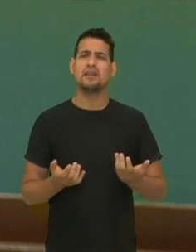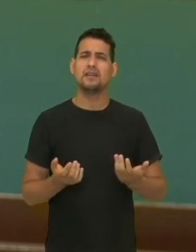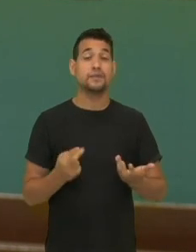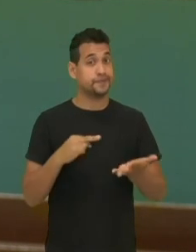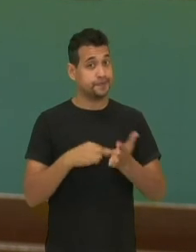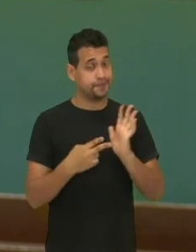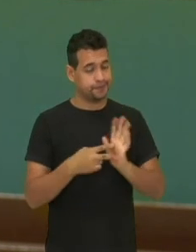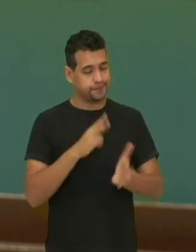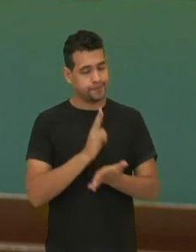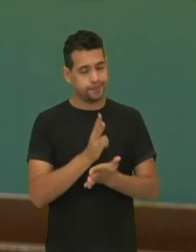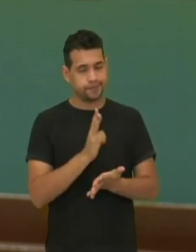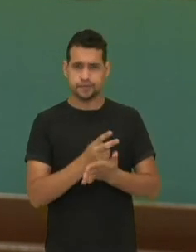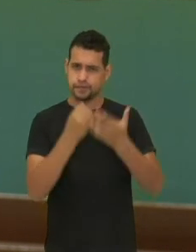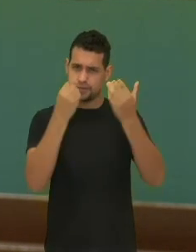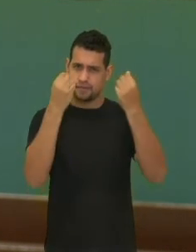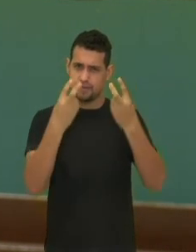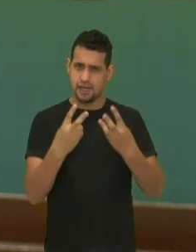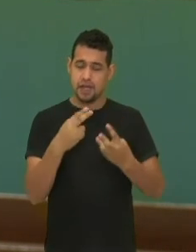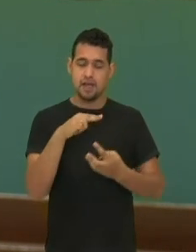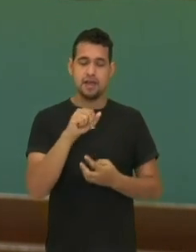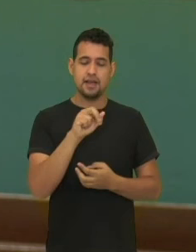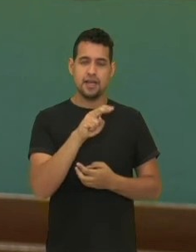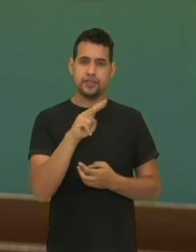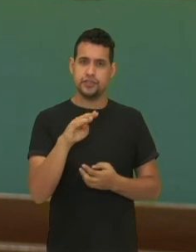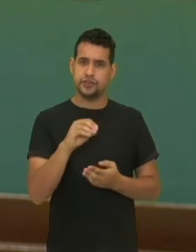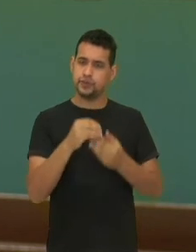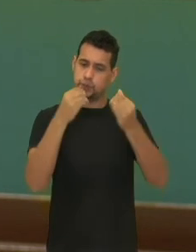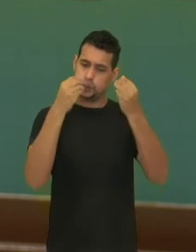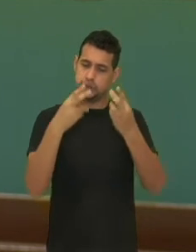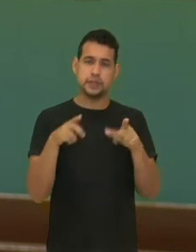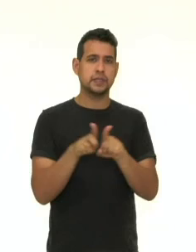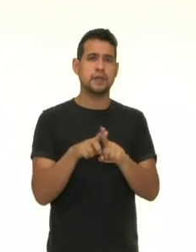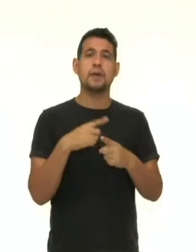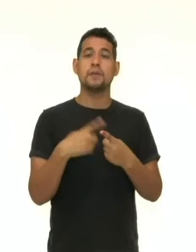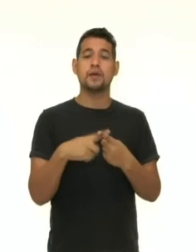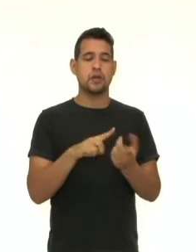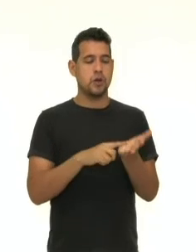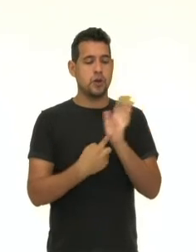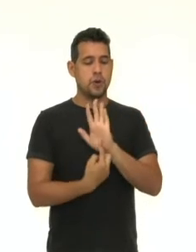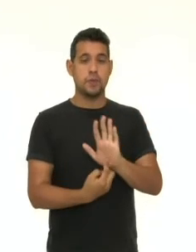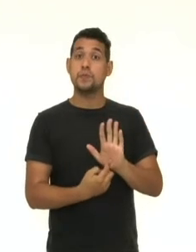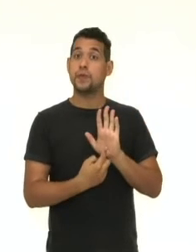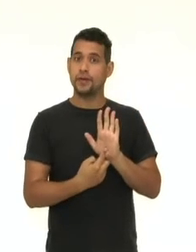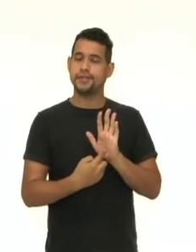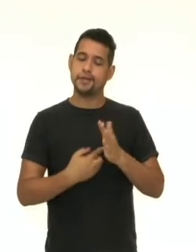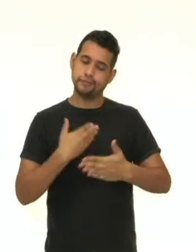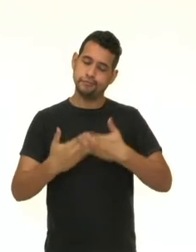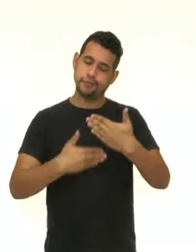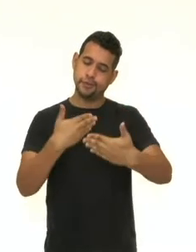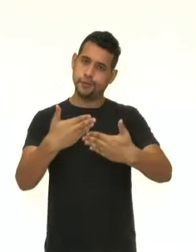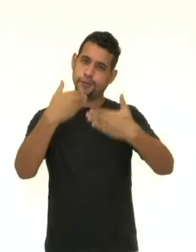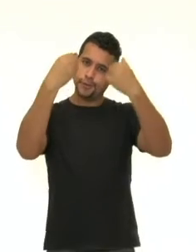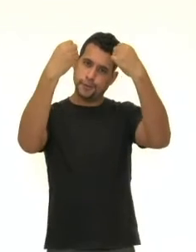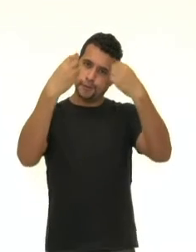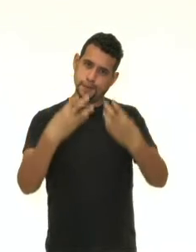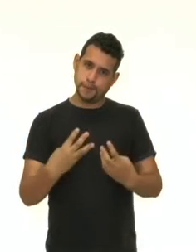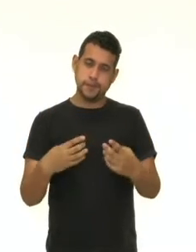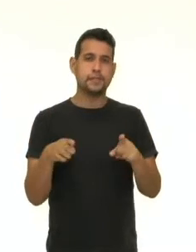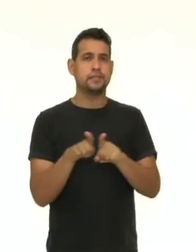como sempre, narrativo descritivo, pois apresenta passagens